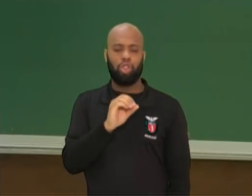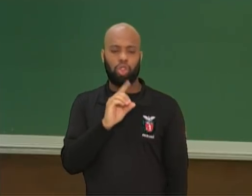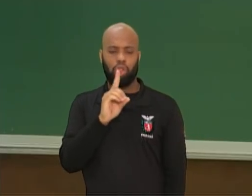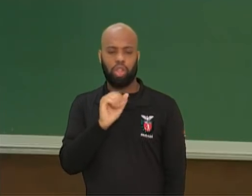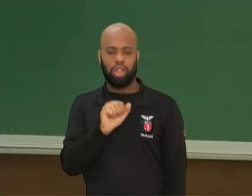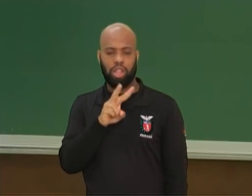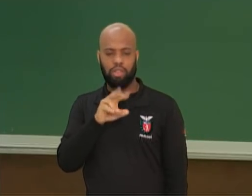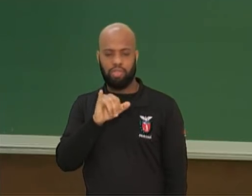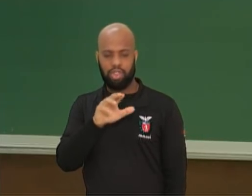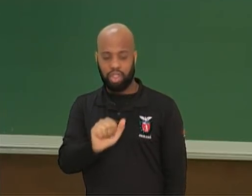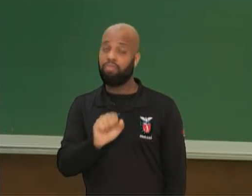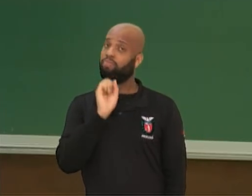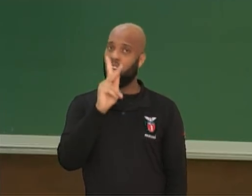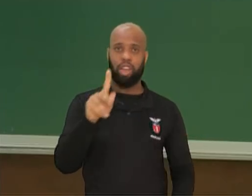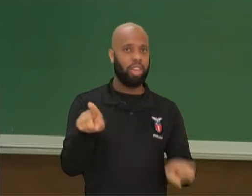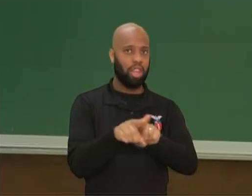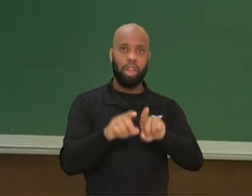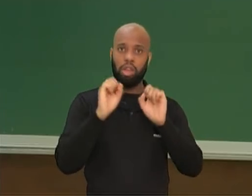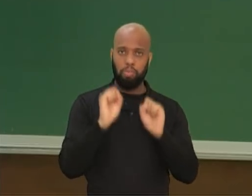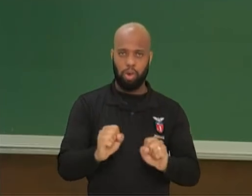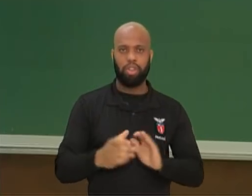E